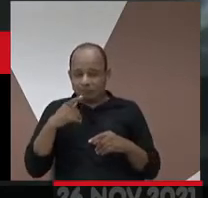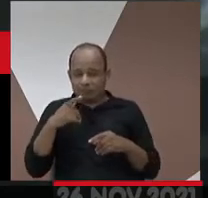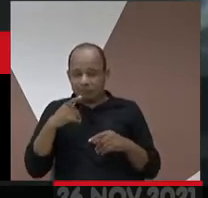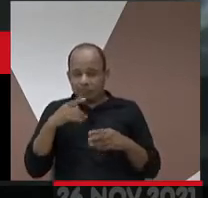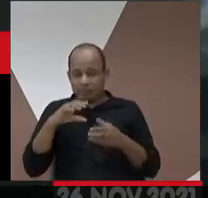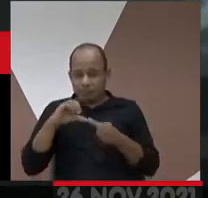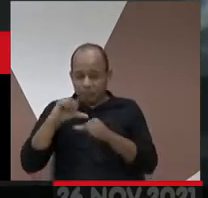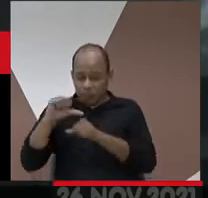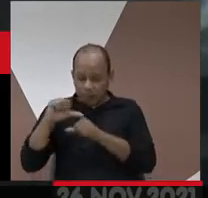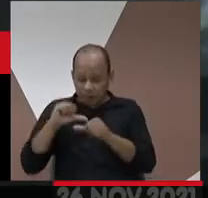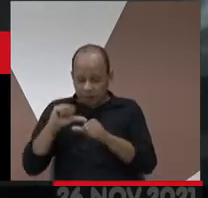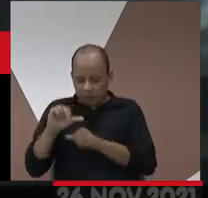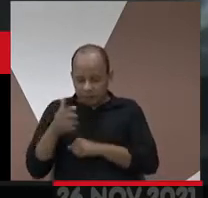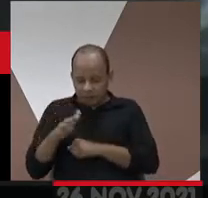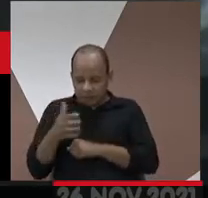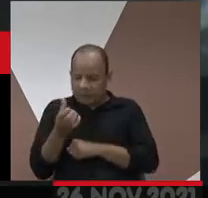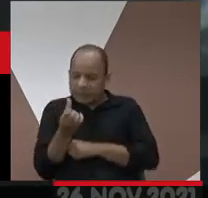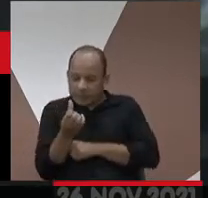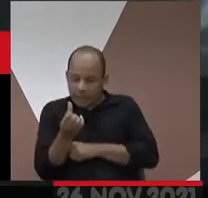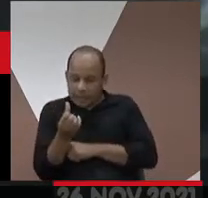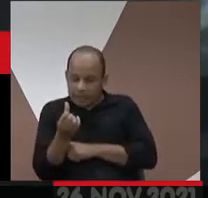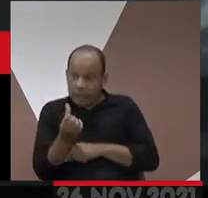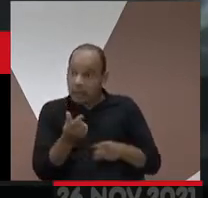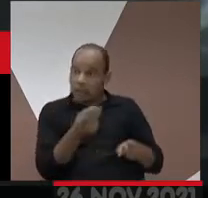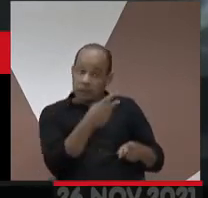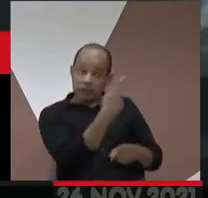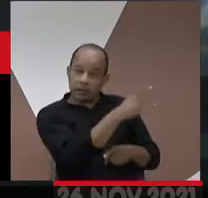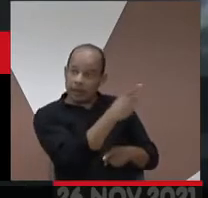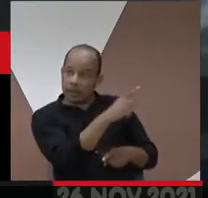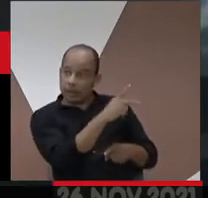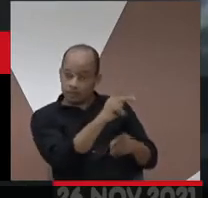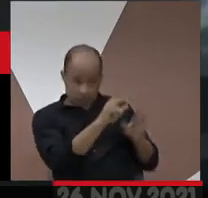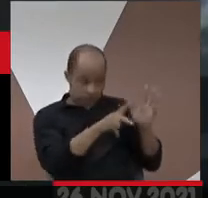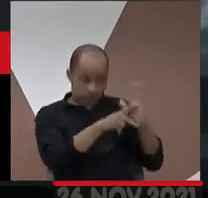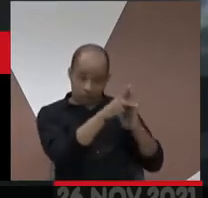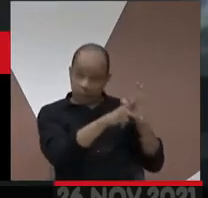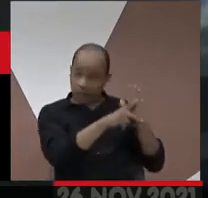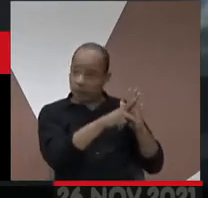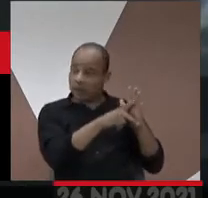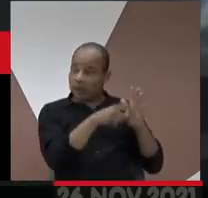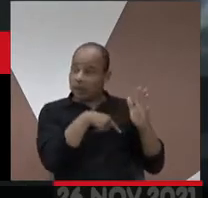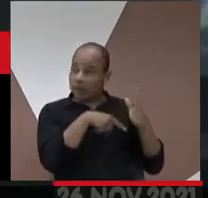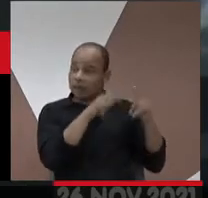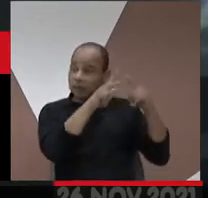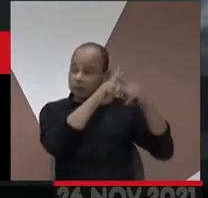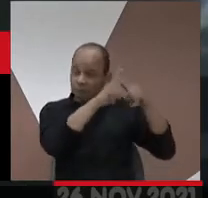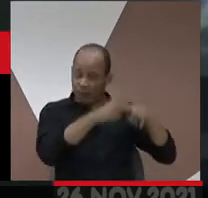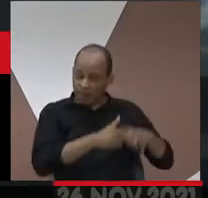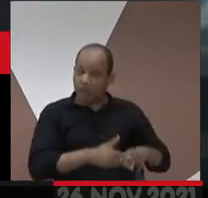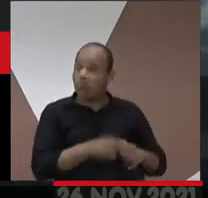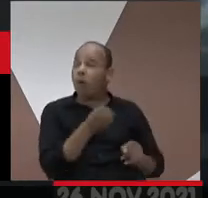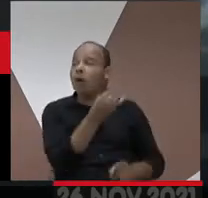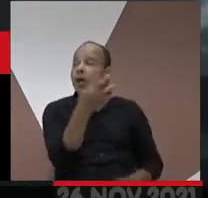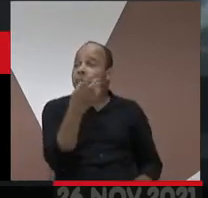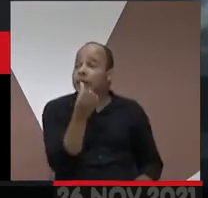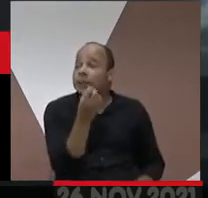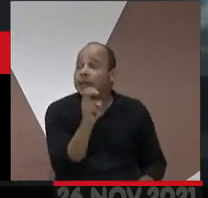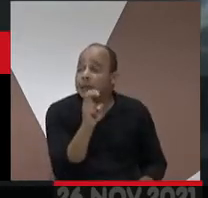tem 65, ou seja, 10 vezes mais. Mas isso não importa.